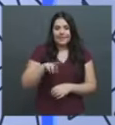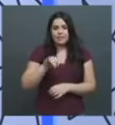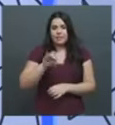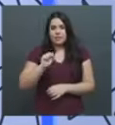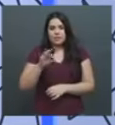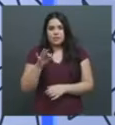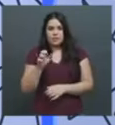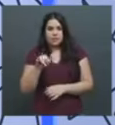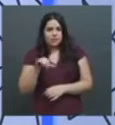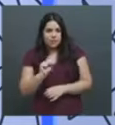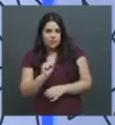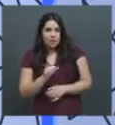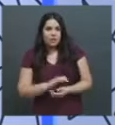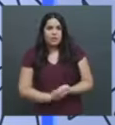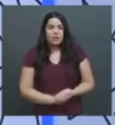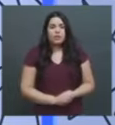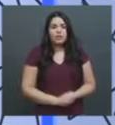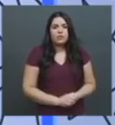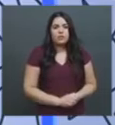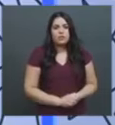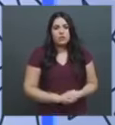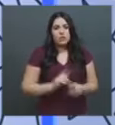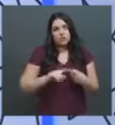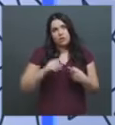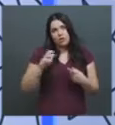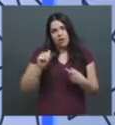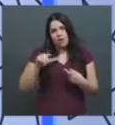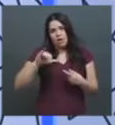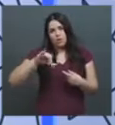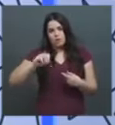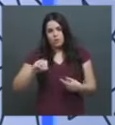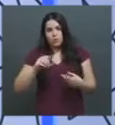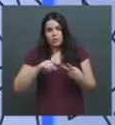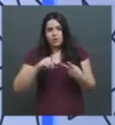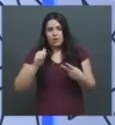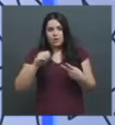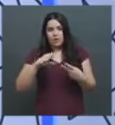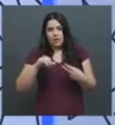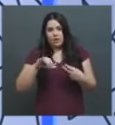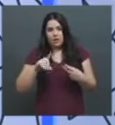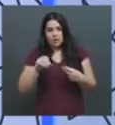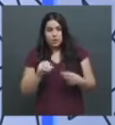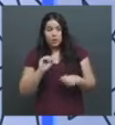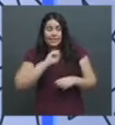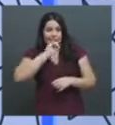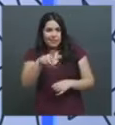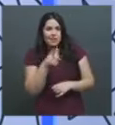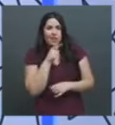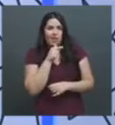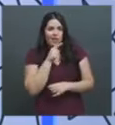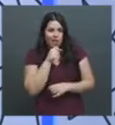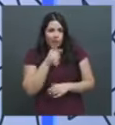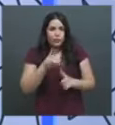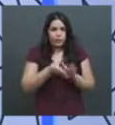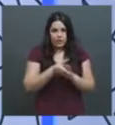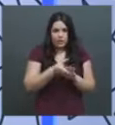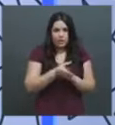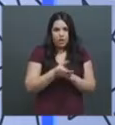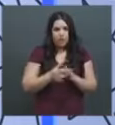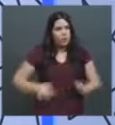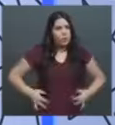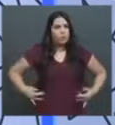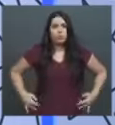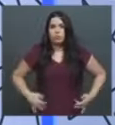ou de ácido úrico. E se toma bastante água, a quantidade recomendável, então os rins